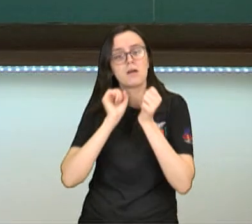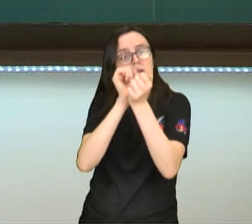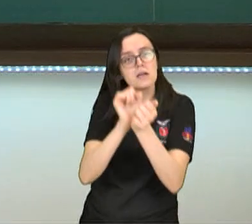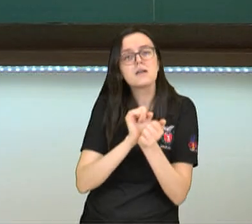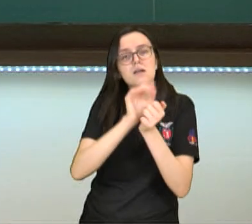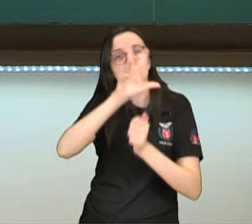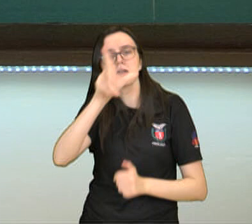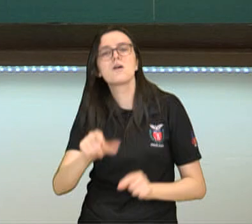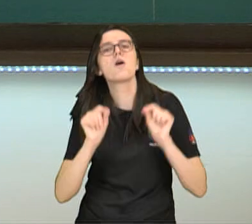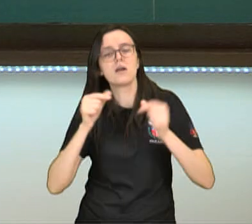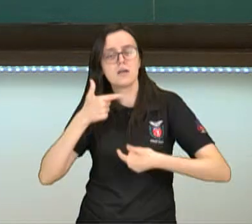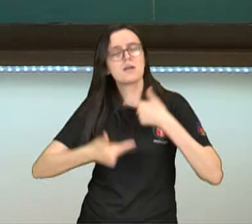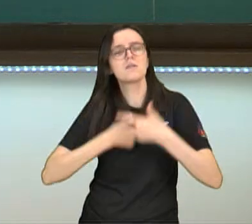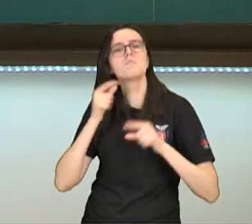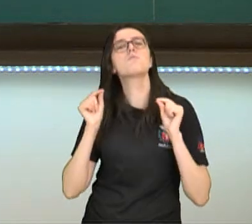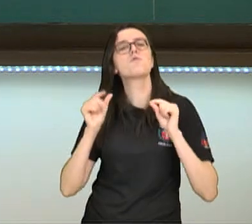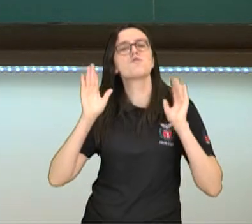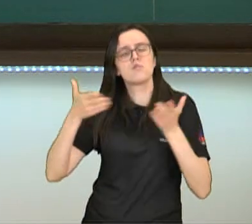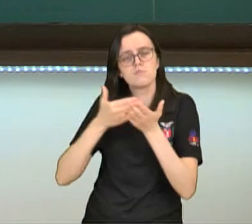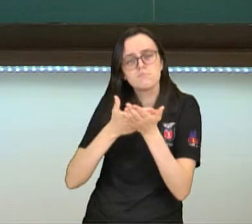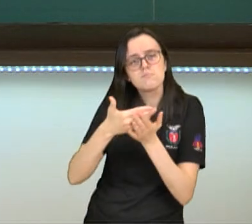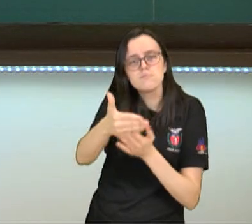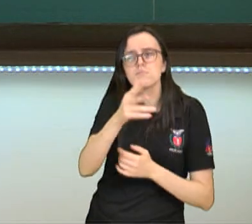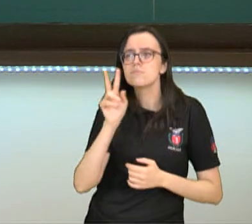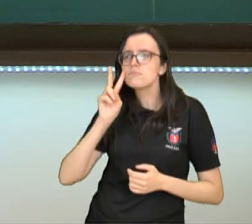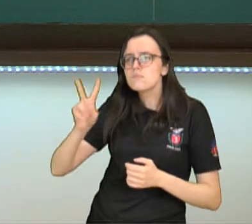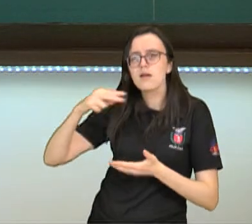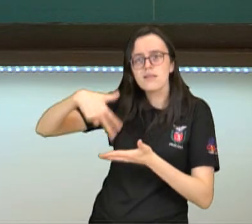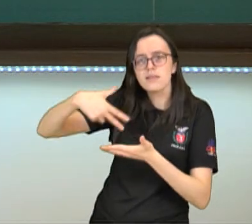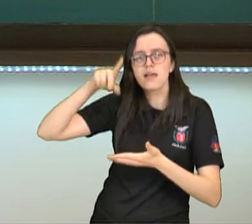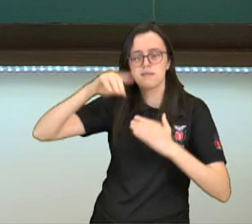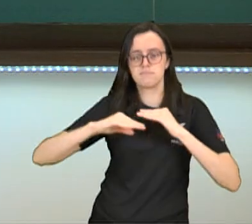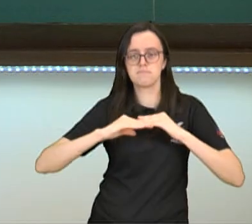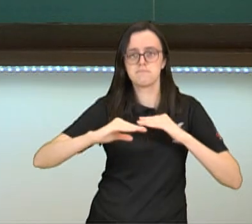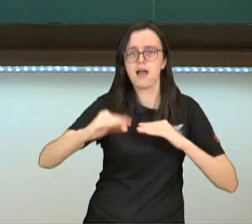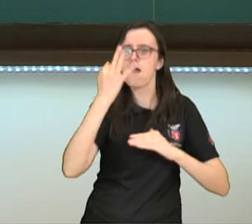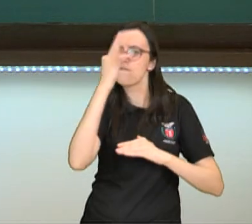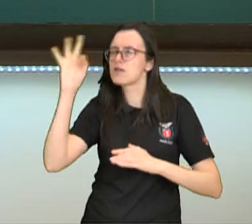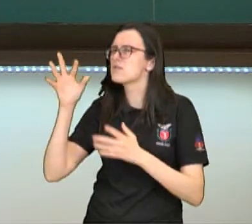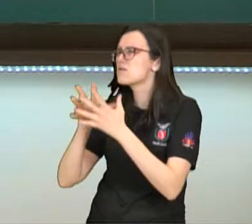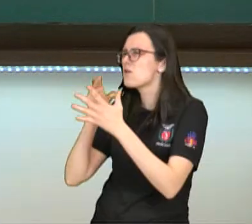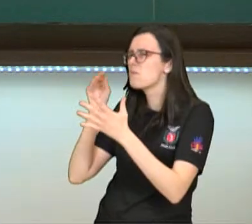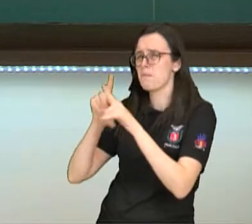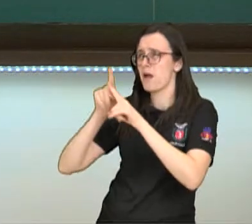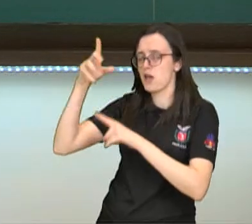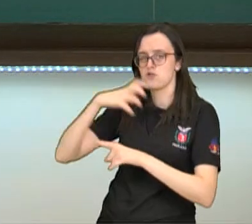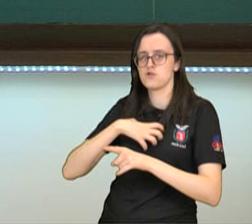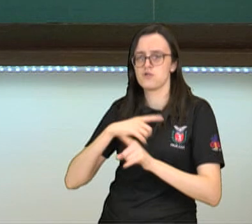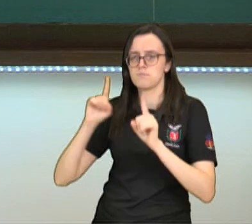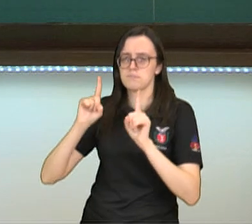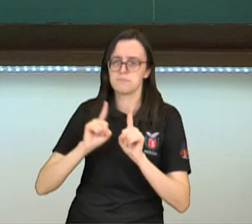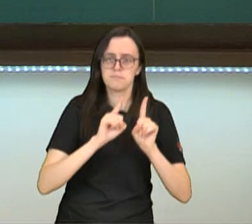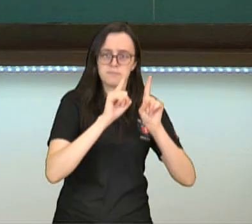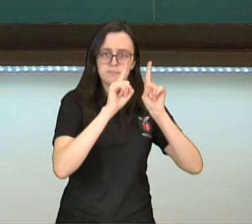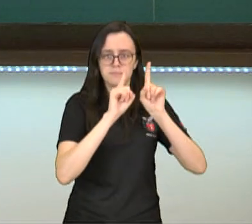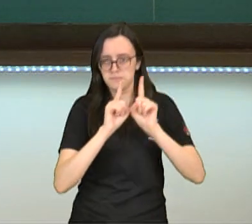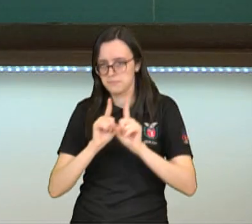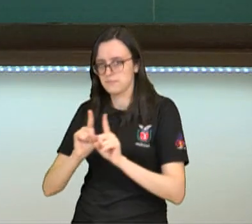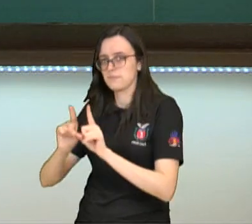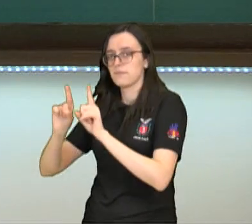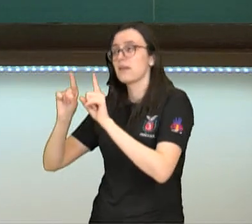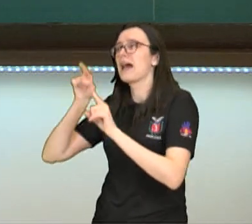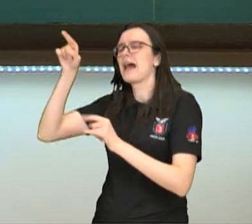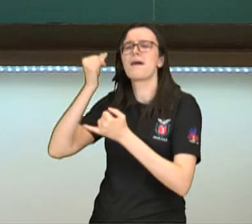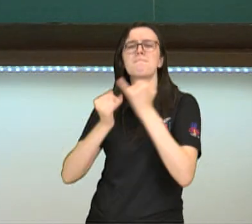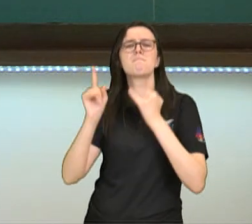escravos africanos, esses trabalhadores, também começaram a ver as danças de salão francesas. Mas do jeito que era a dança francesa, ela